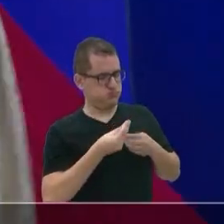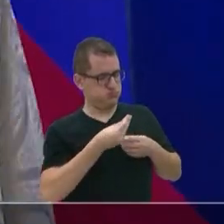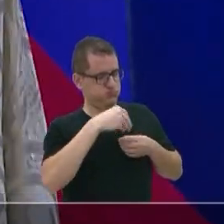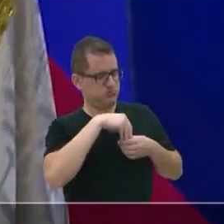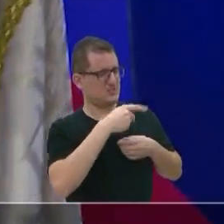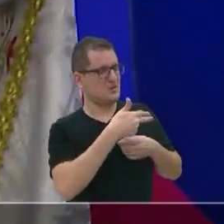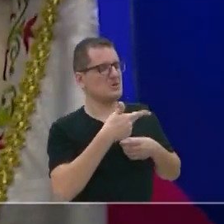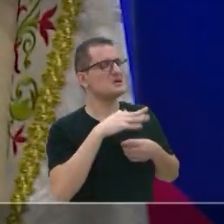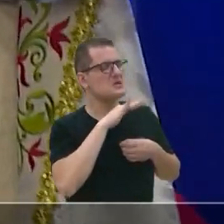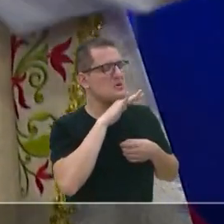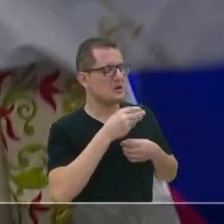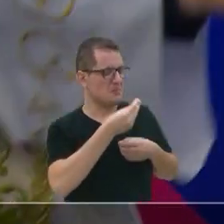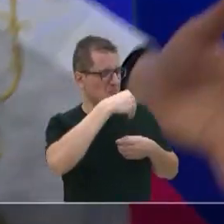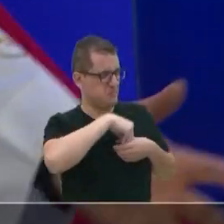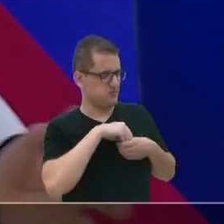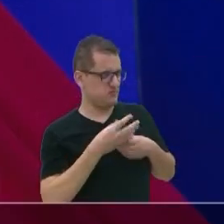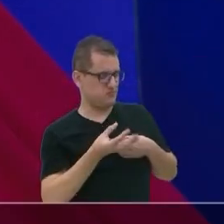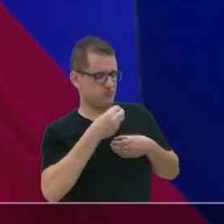vamos